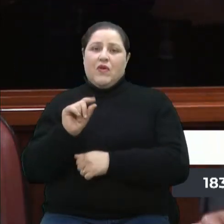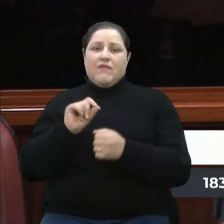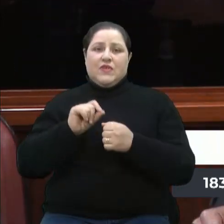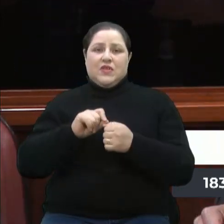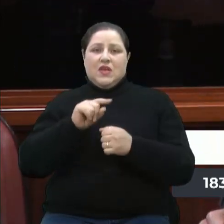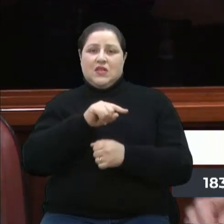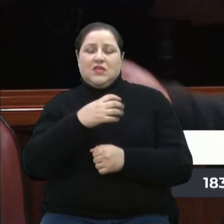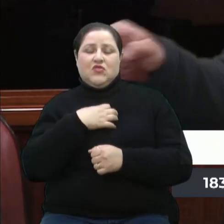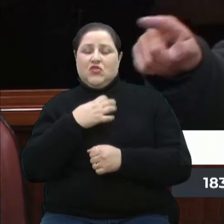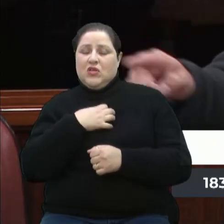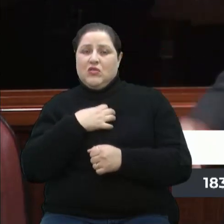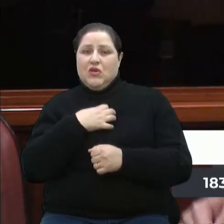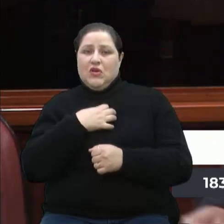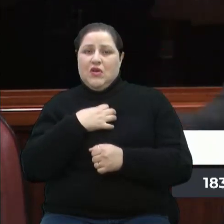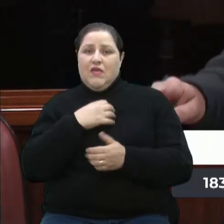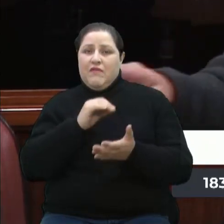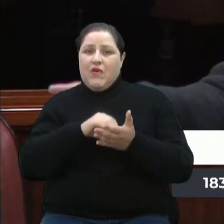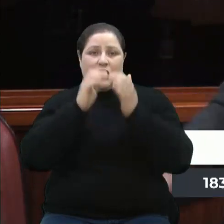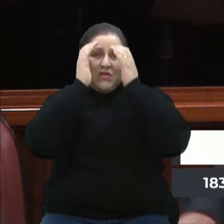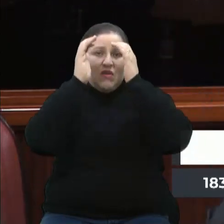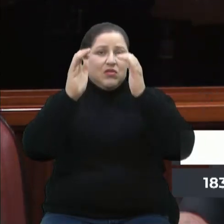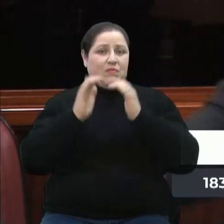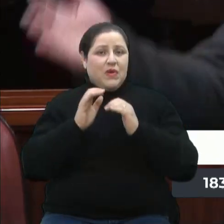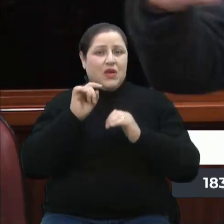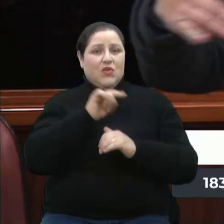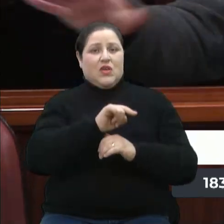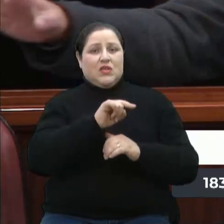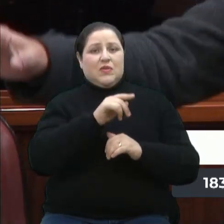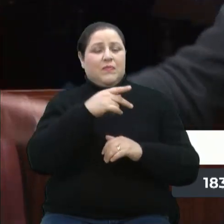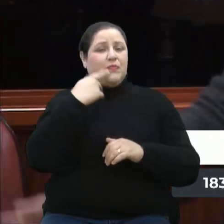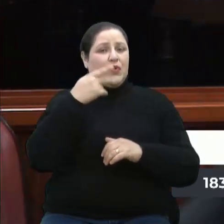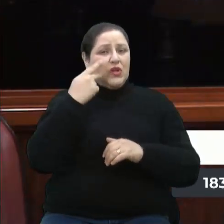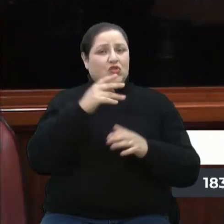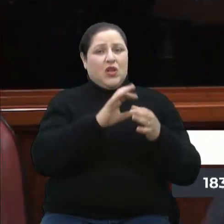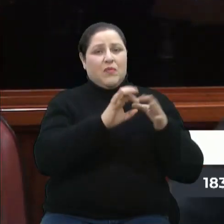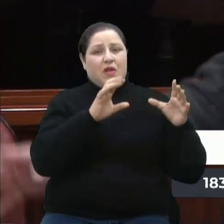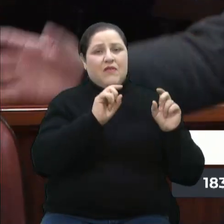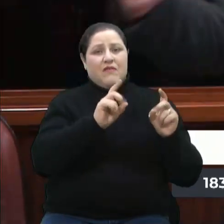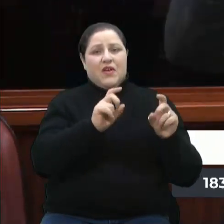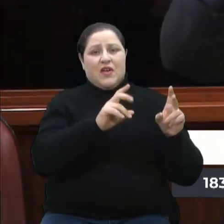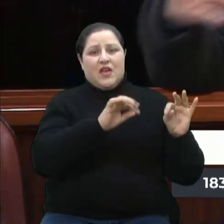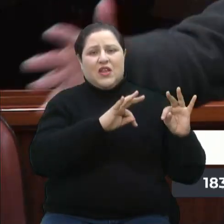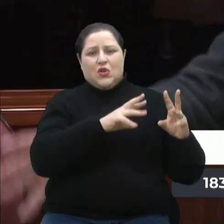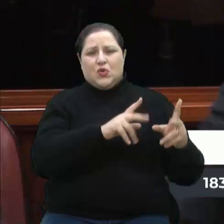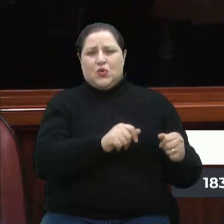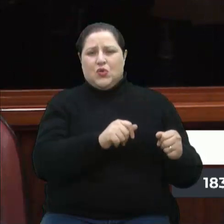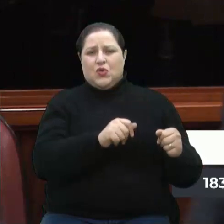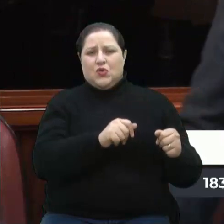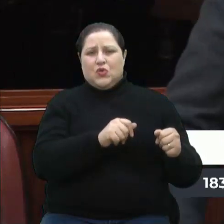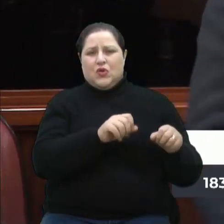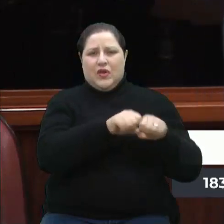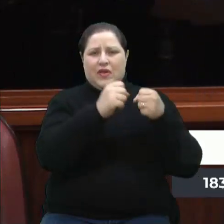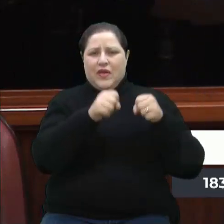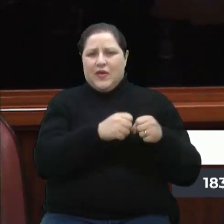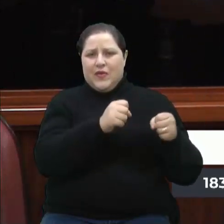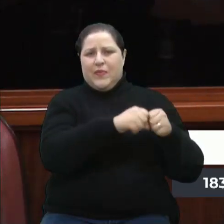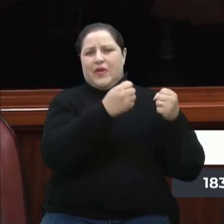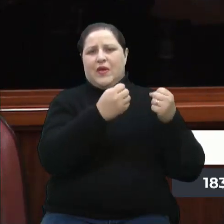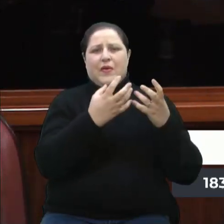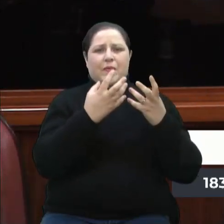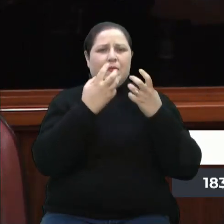escárnio que tem se feito, o governo tem feito com essas políticas liberais, de vender absolutamente tudo, de dilapidar o patrimônio público.